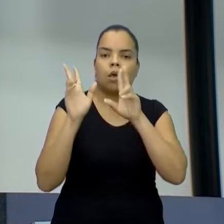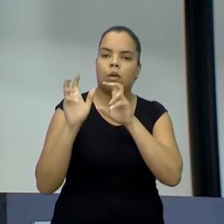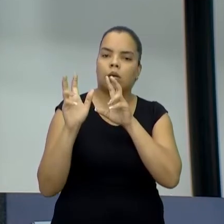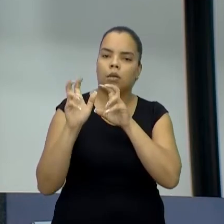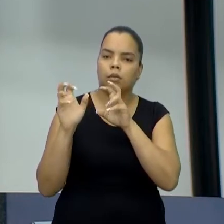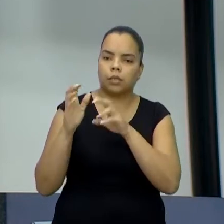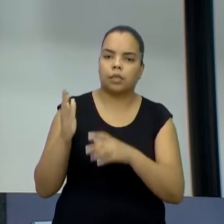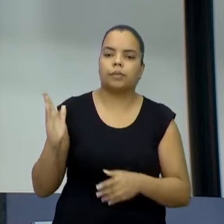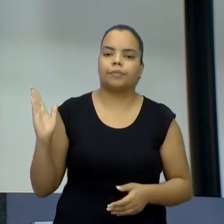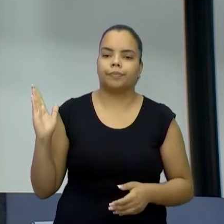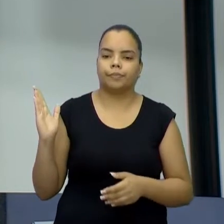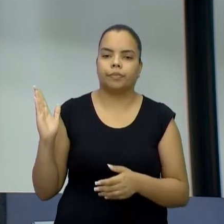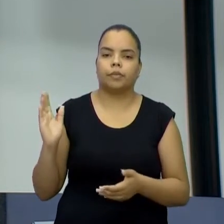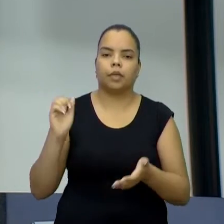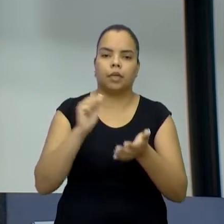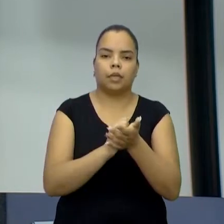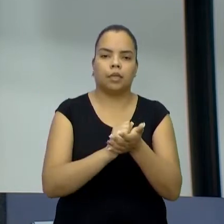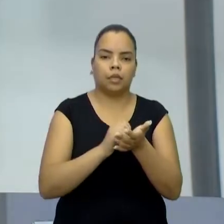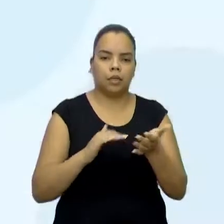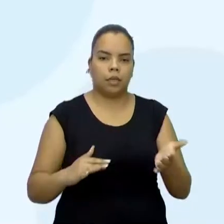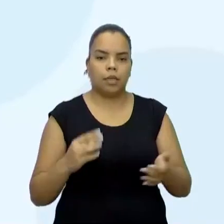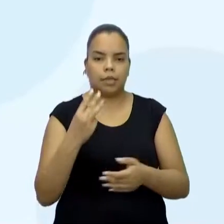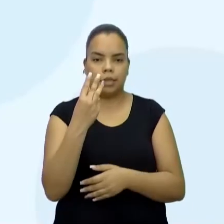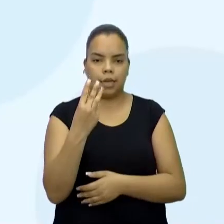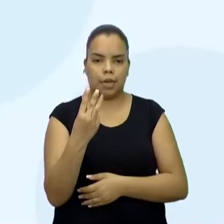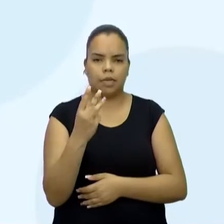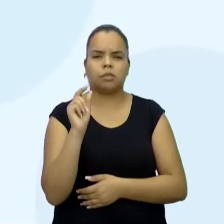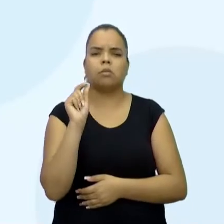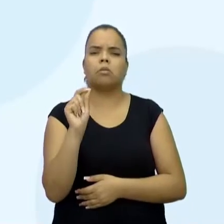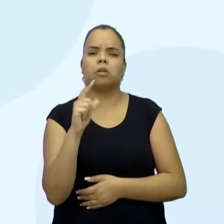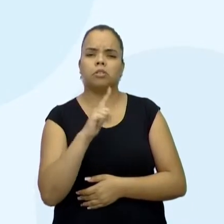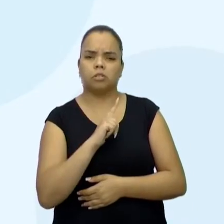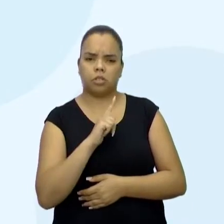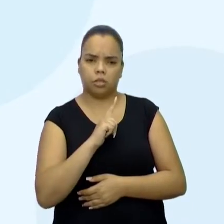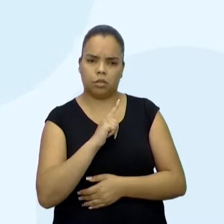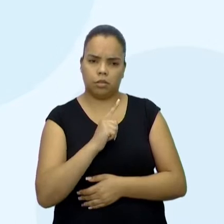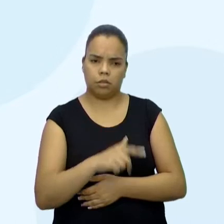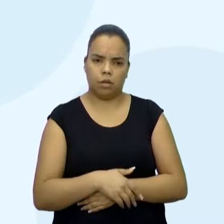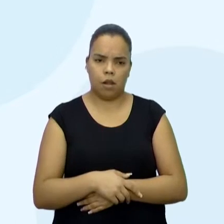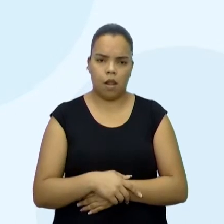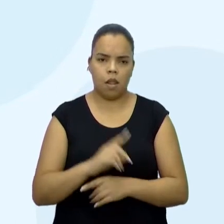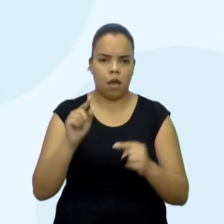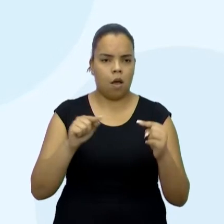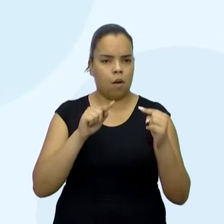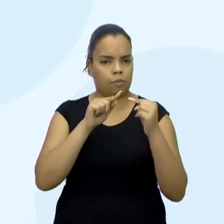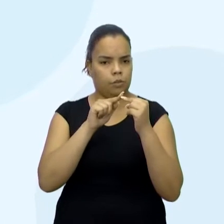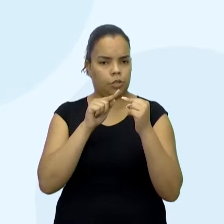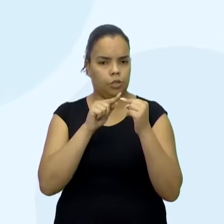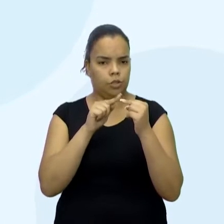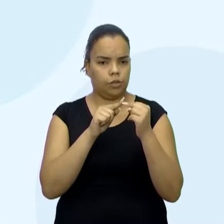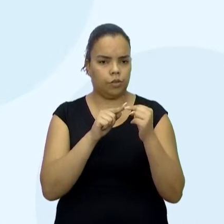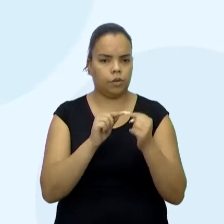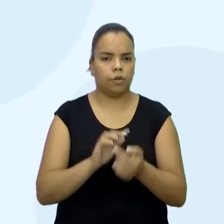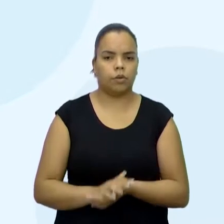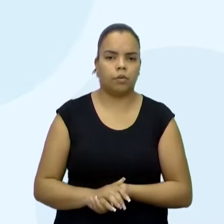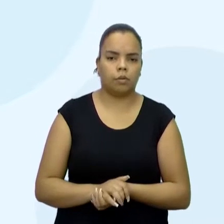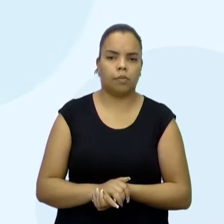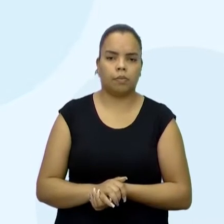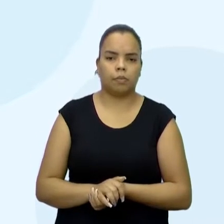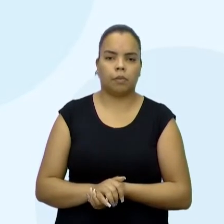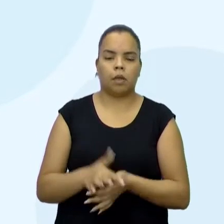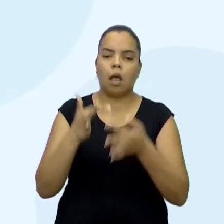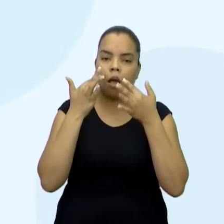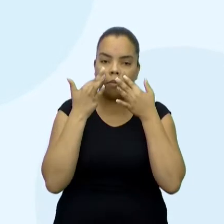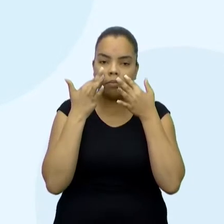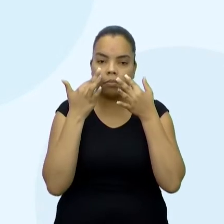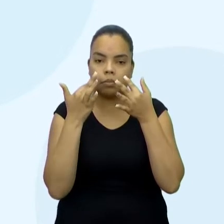modalidades. Atividade integrada de número 3. O que tínhamos? Os nossos objetivos. Vamos lá. Identificar os